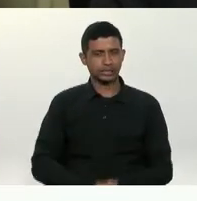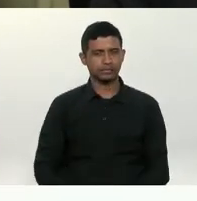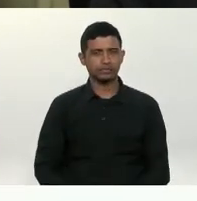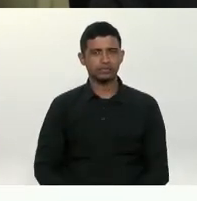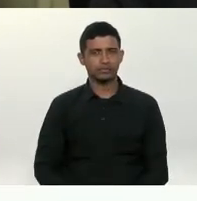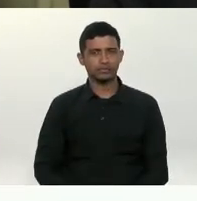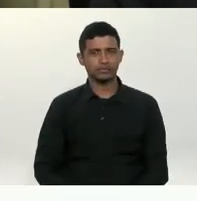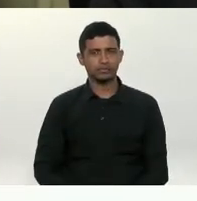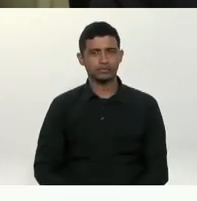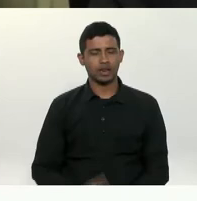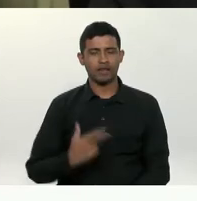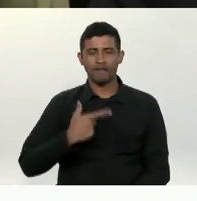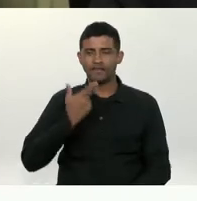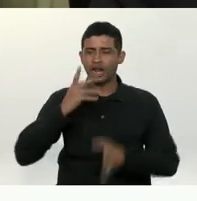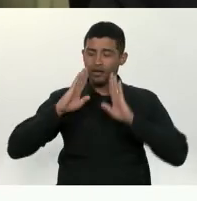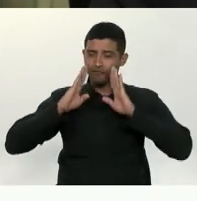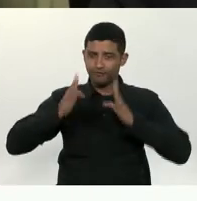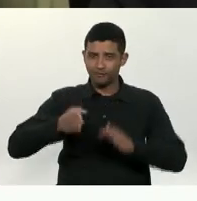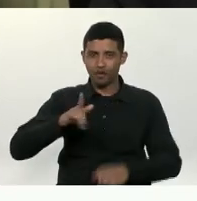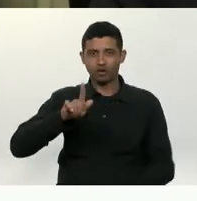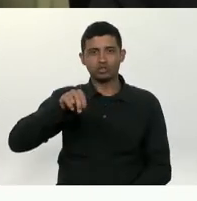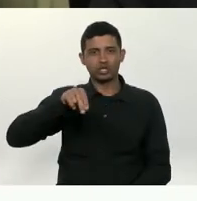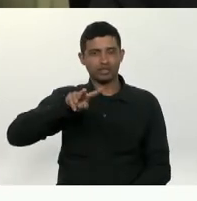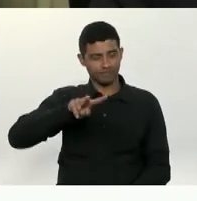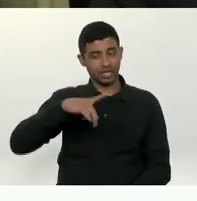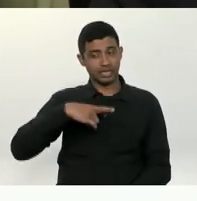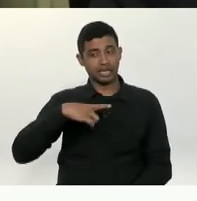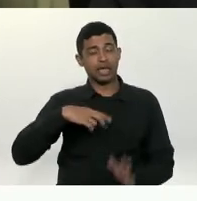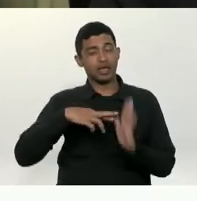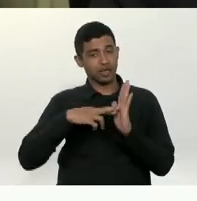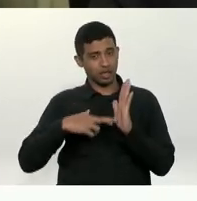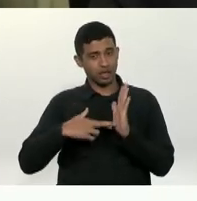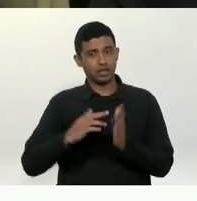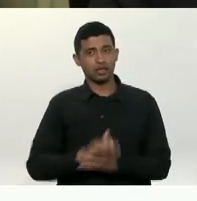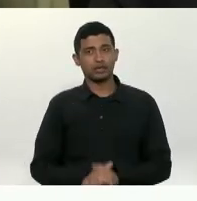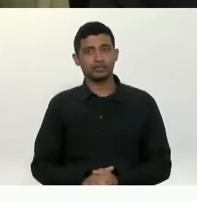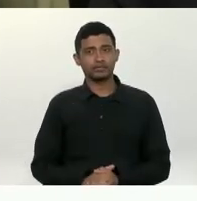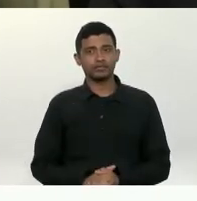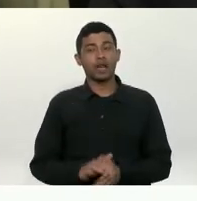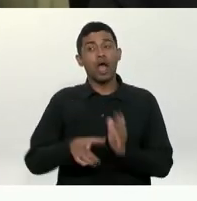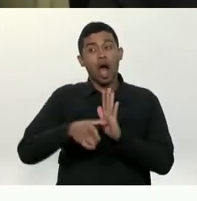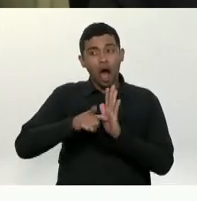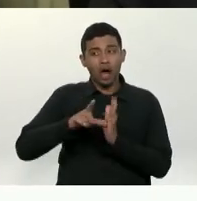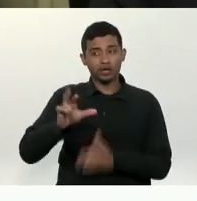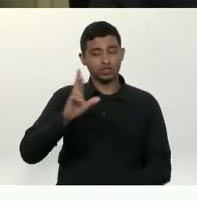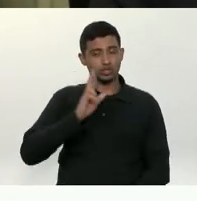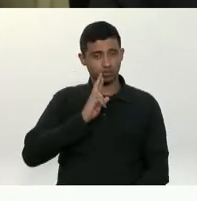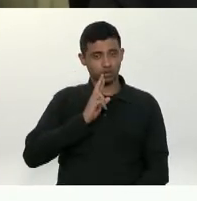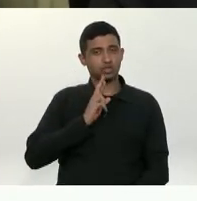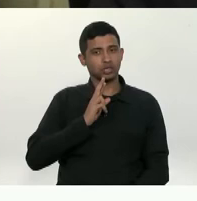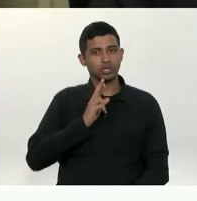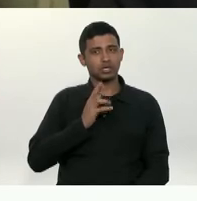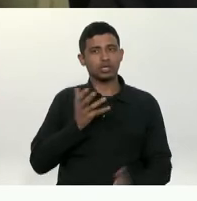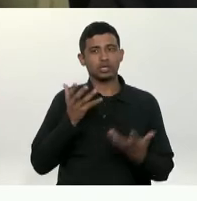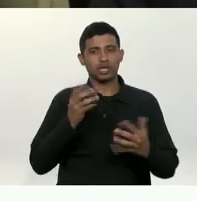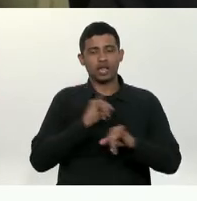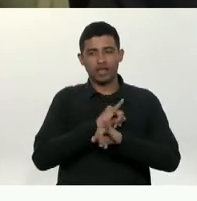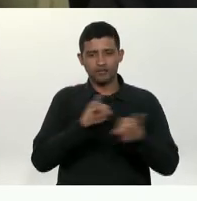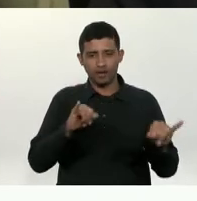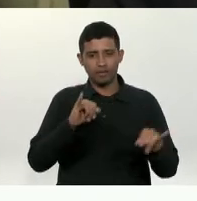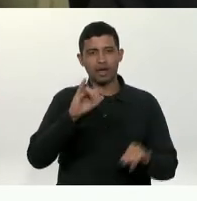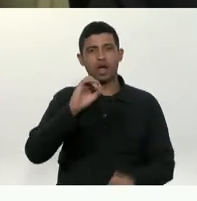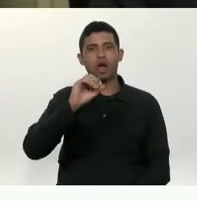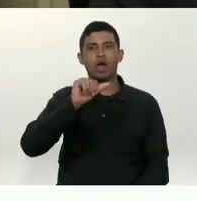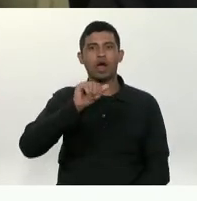de GNV, basicamente. Existem umas regras. Eu só queria, antes do senhor responder, informar a OAB que, por